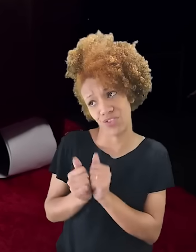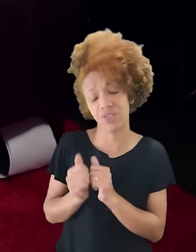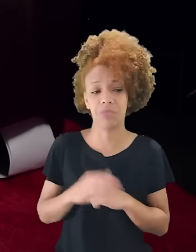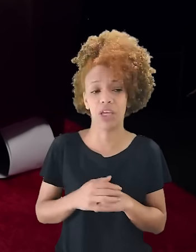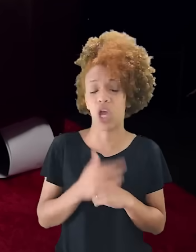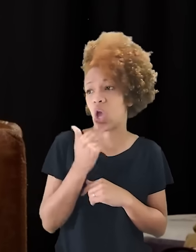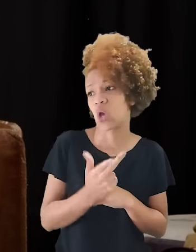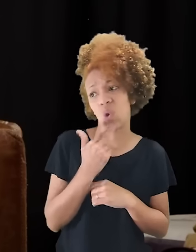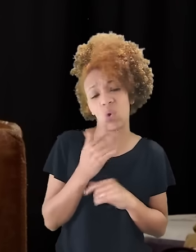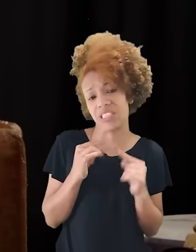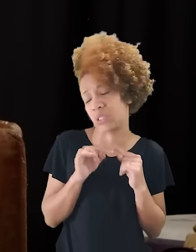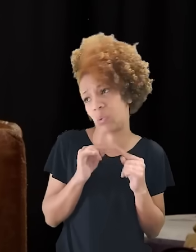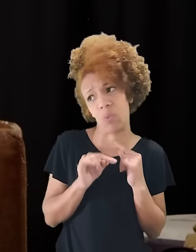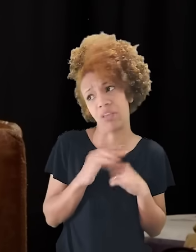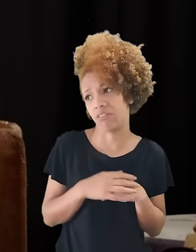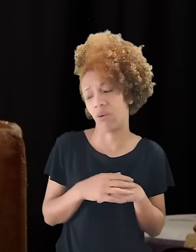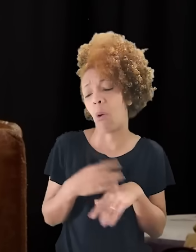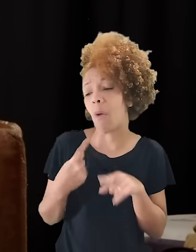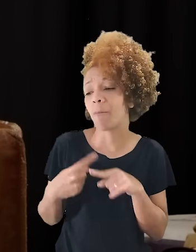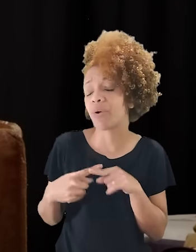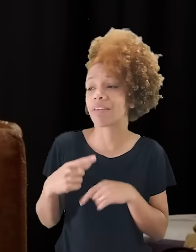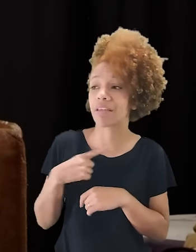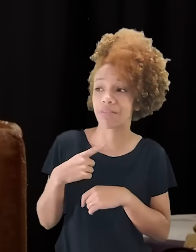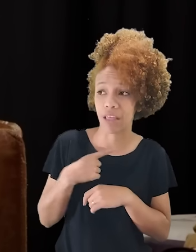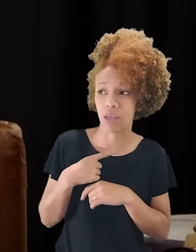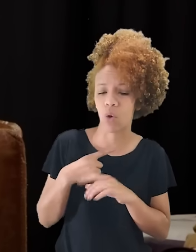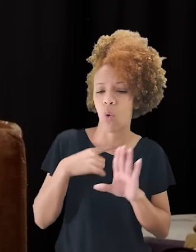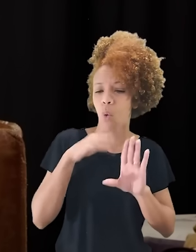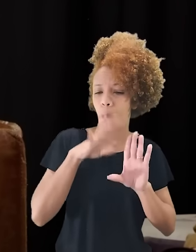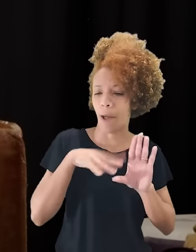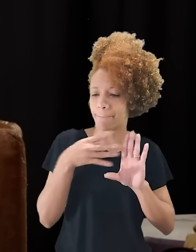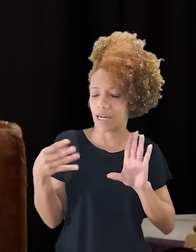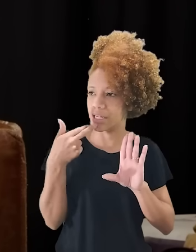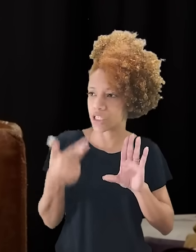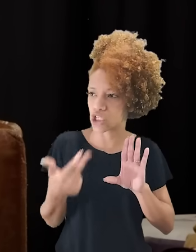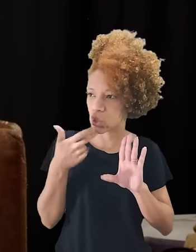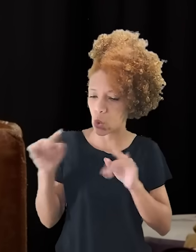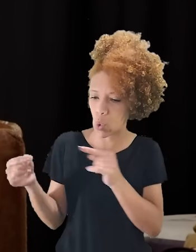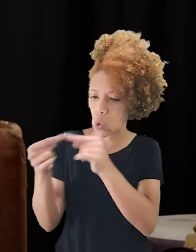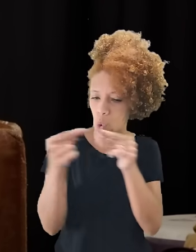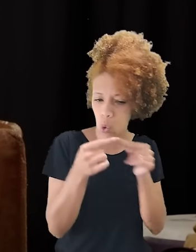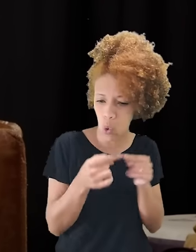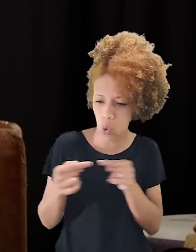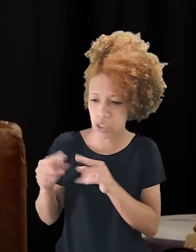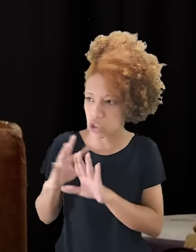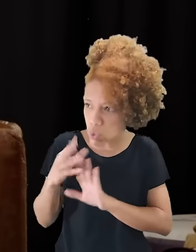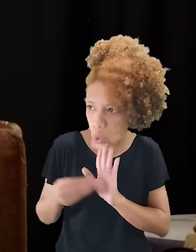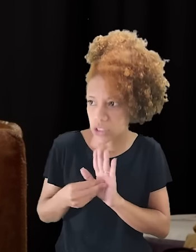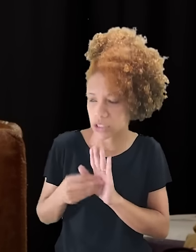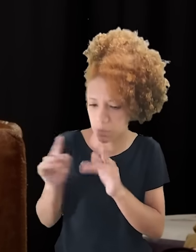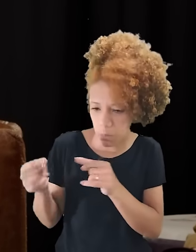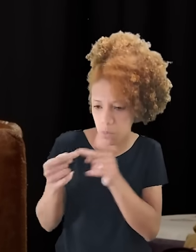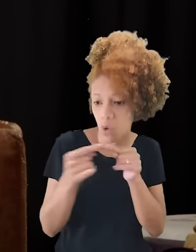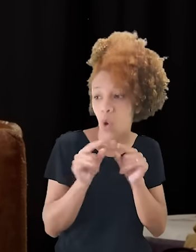time usar cores que não ornam Porque existe uma paleta de cor em que mostra todas